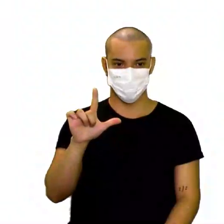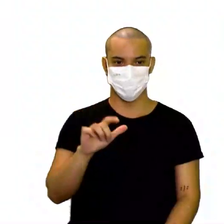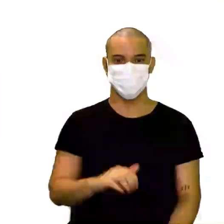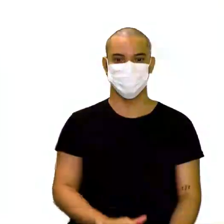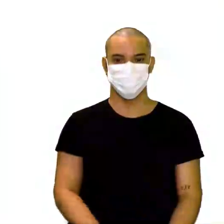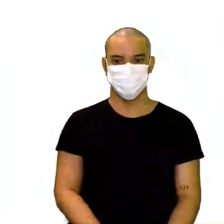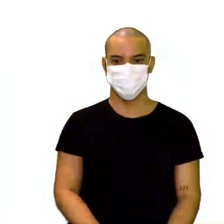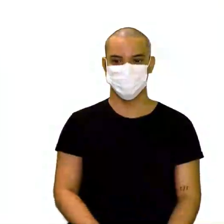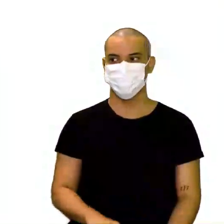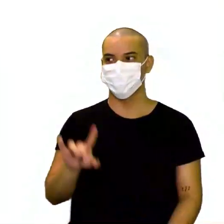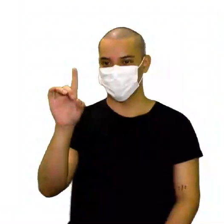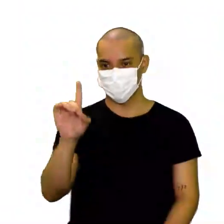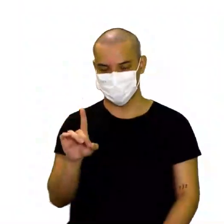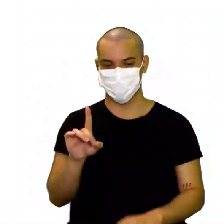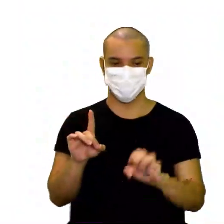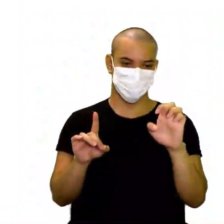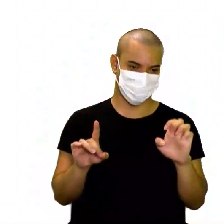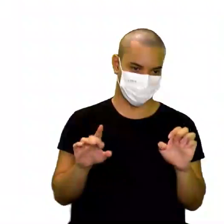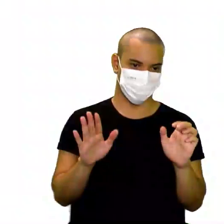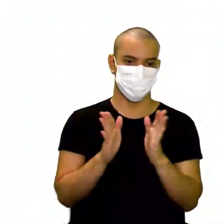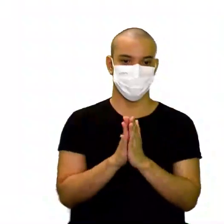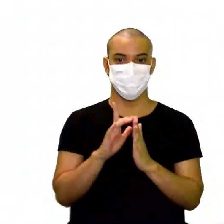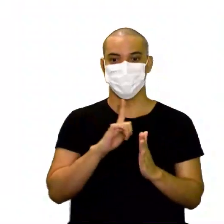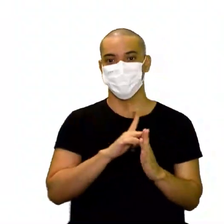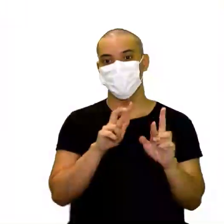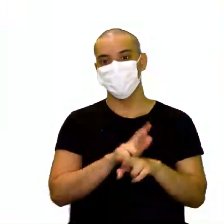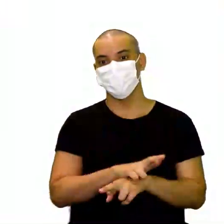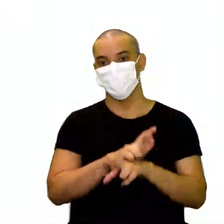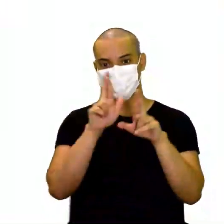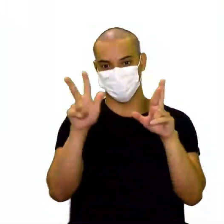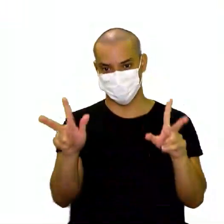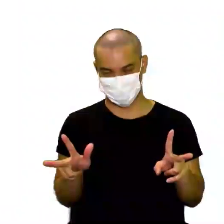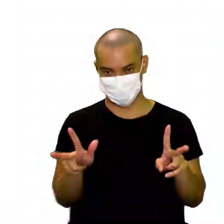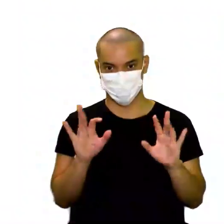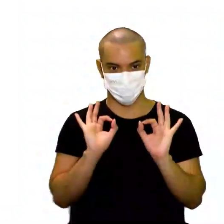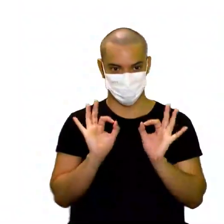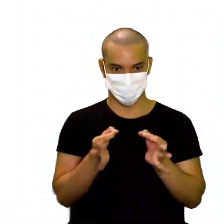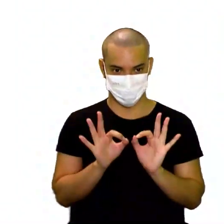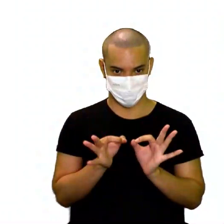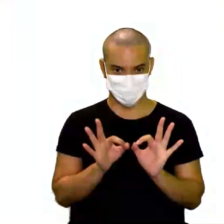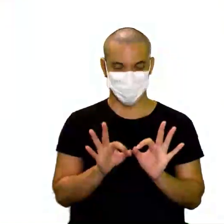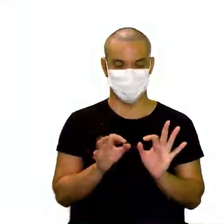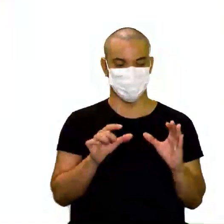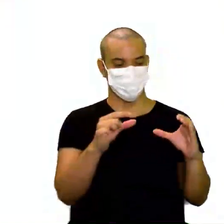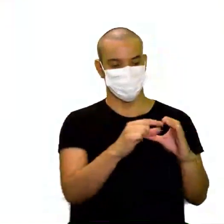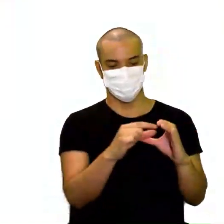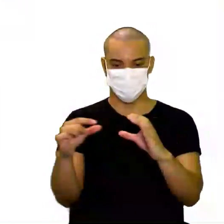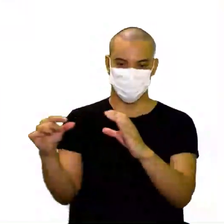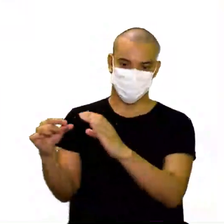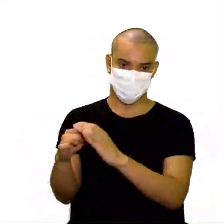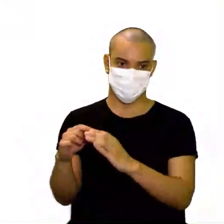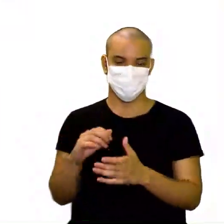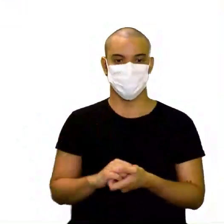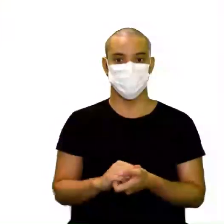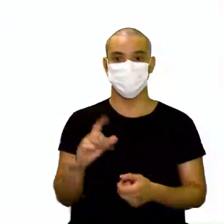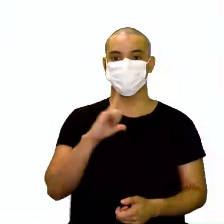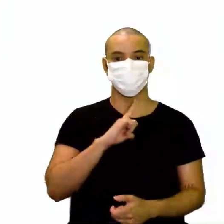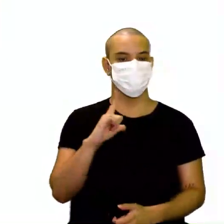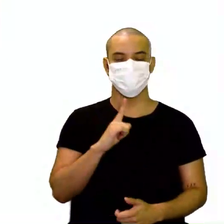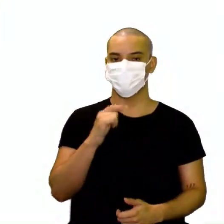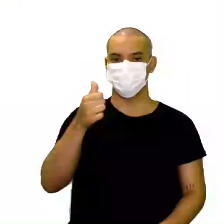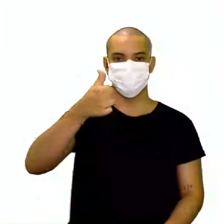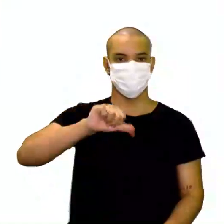para o farol direito e o outro para o farol esquerdo, ok? O que aconteceu? Olha só, teve um mau